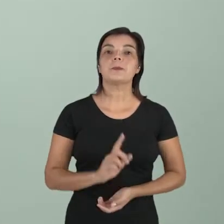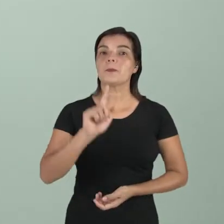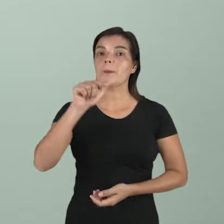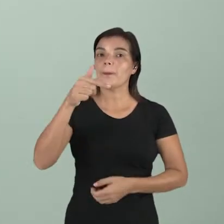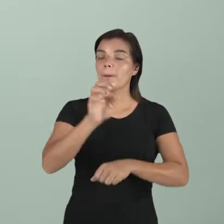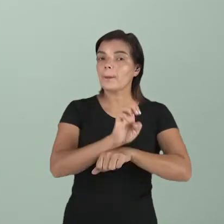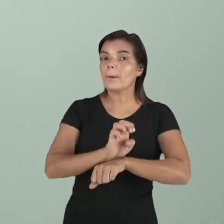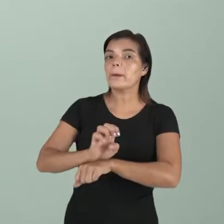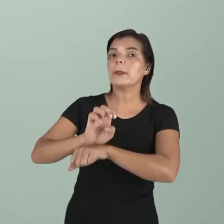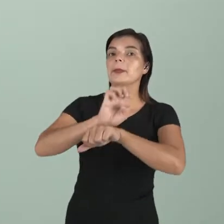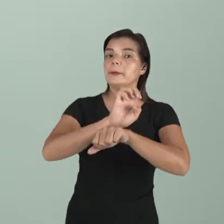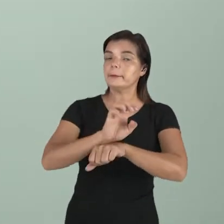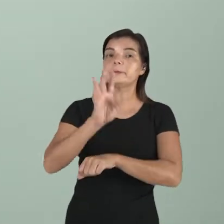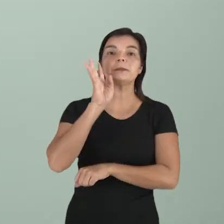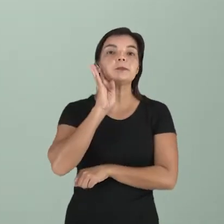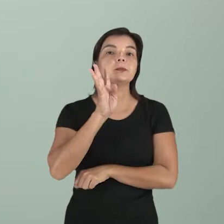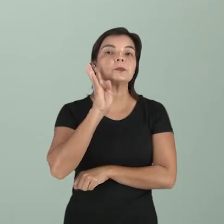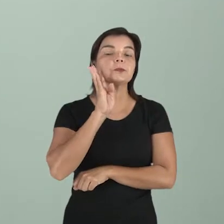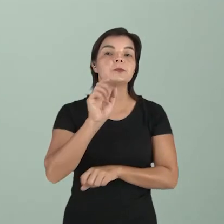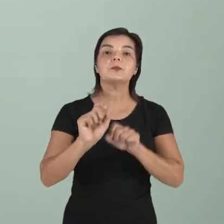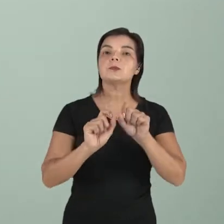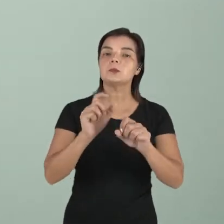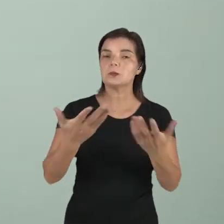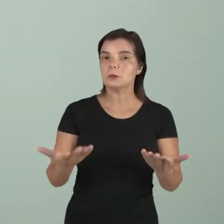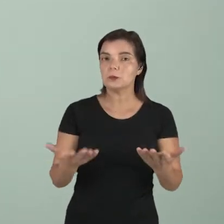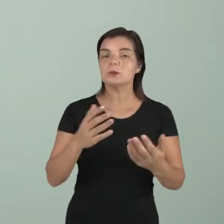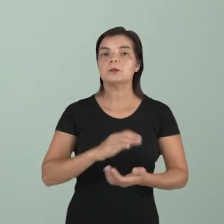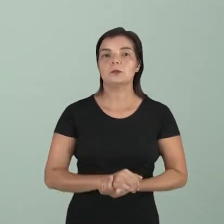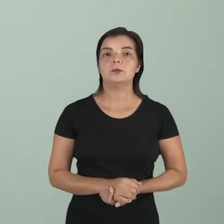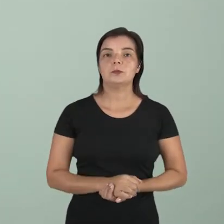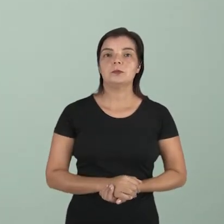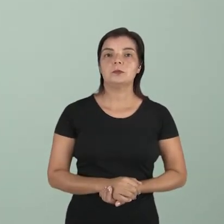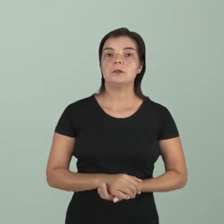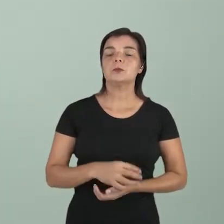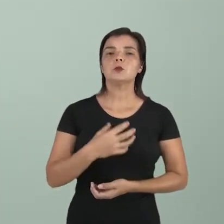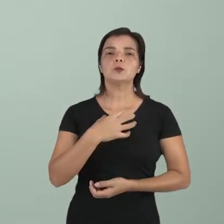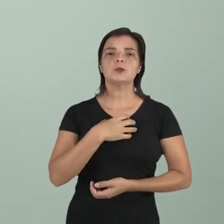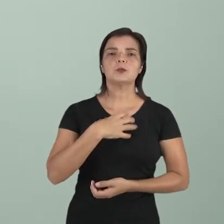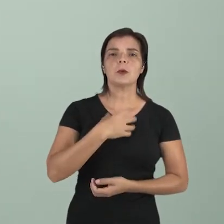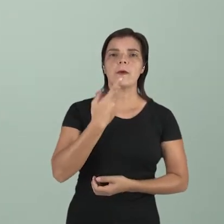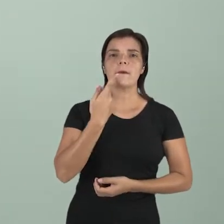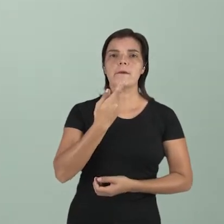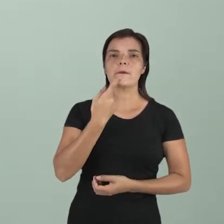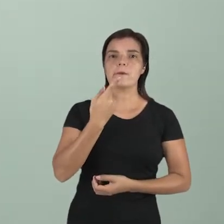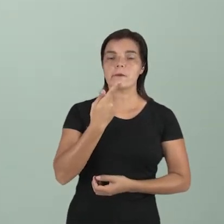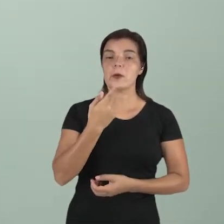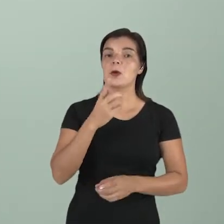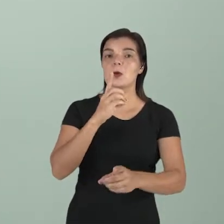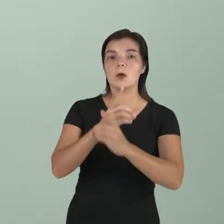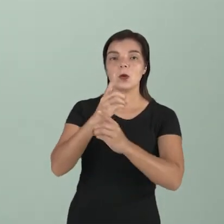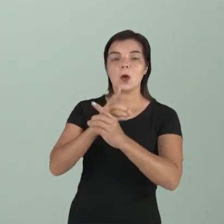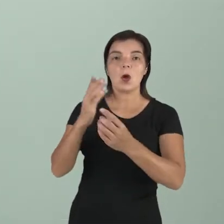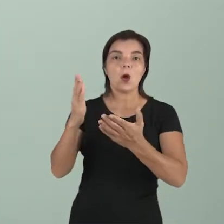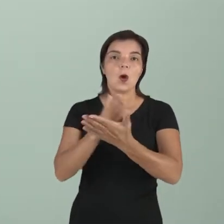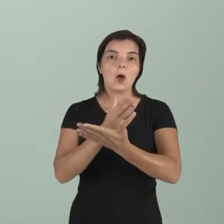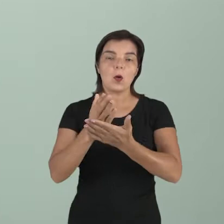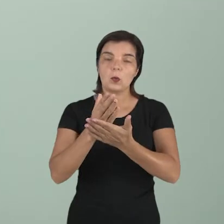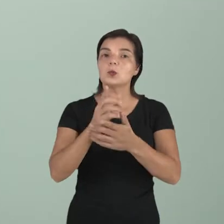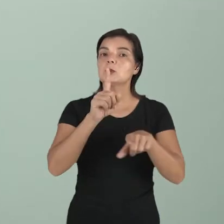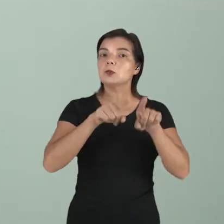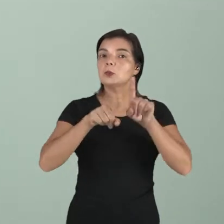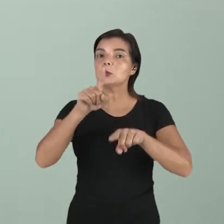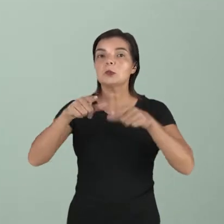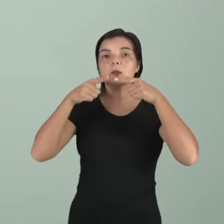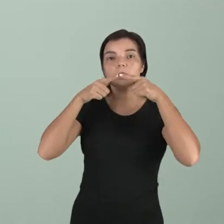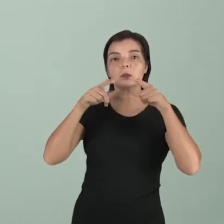nós vamos ter em Sena Madureira? Ah, professor, o Festival de Mandim. Já em Cruzeiro do Sul, já vem o Festival da Farinha, Tarauacá,